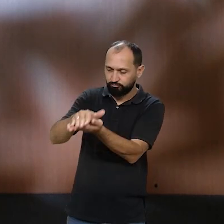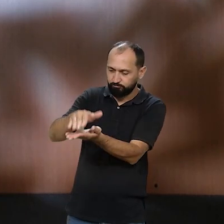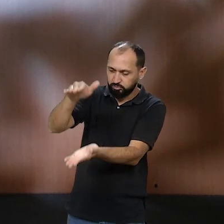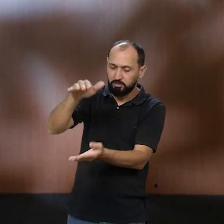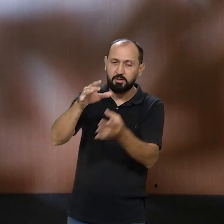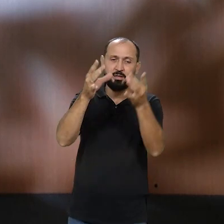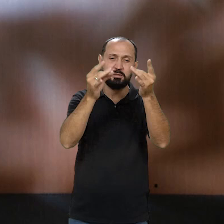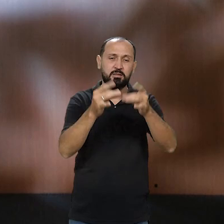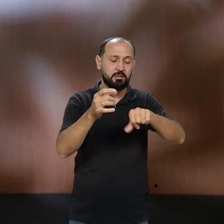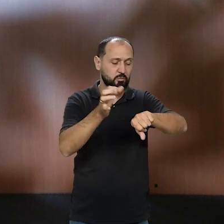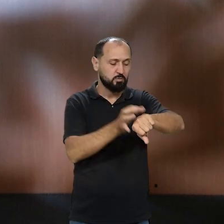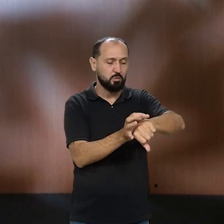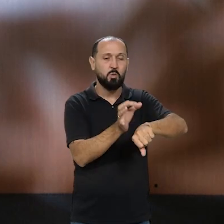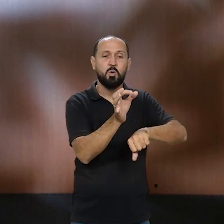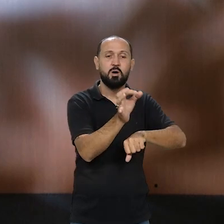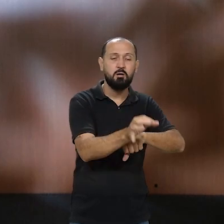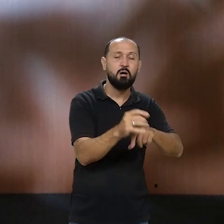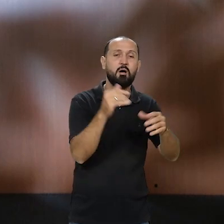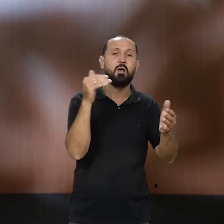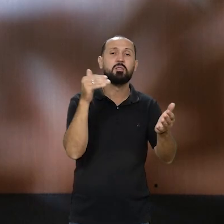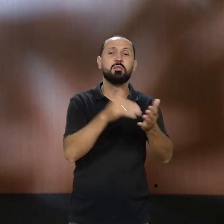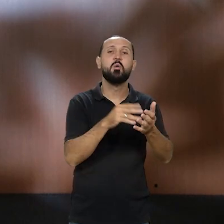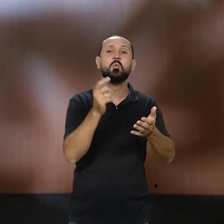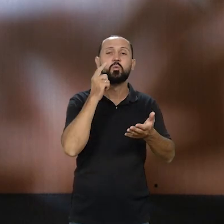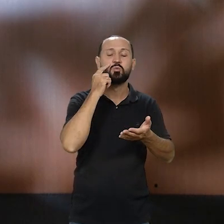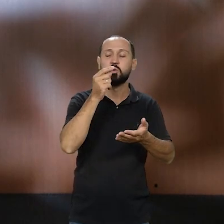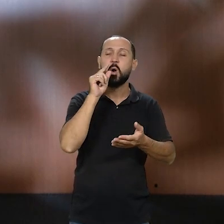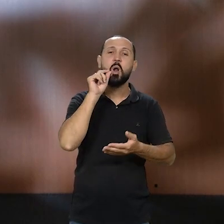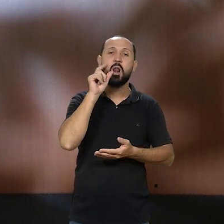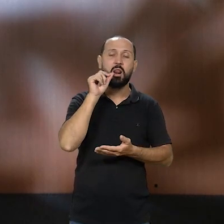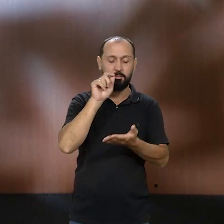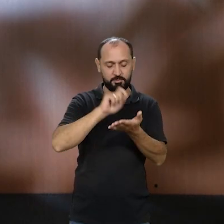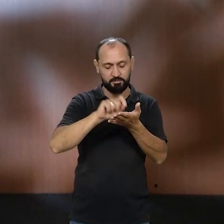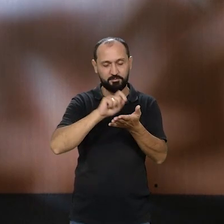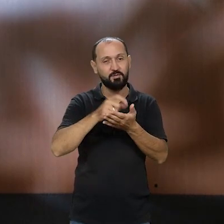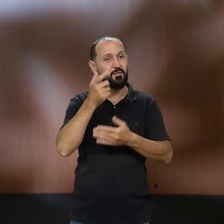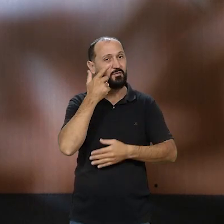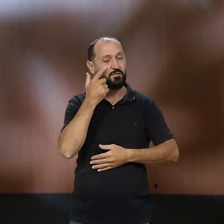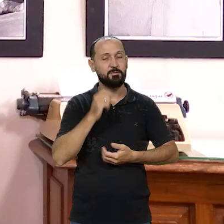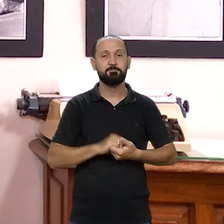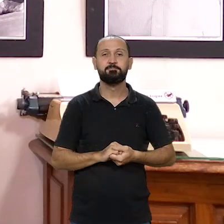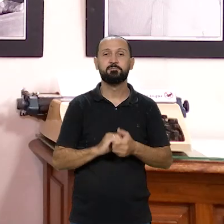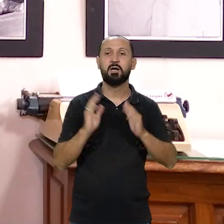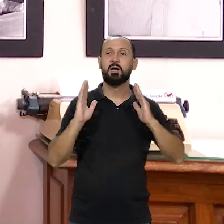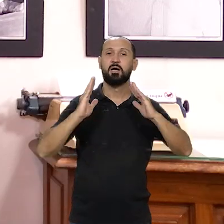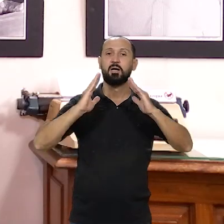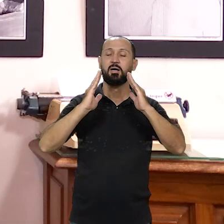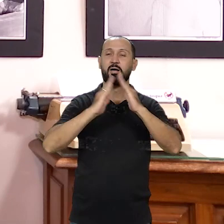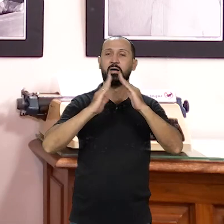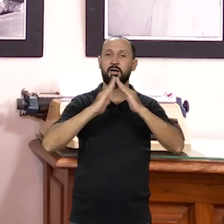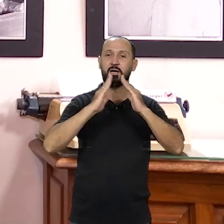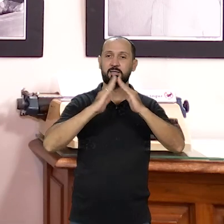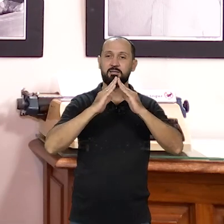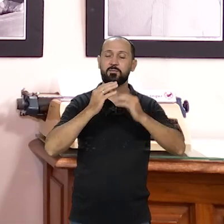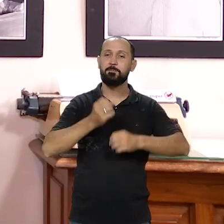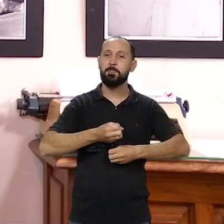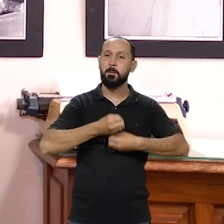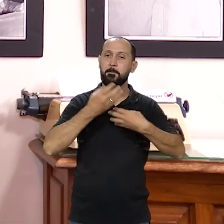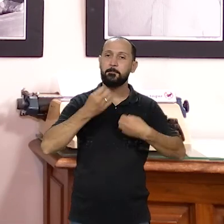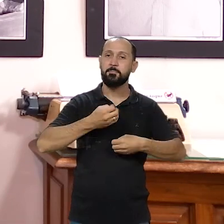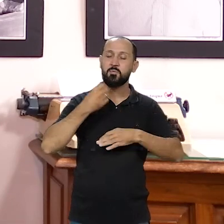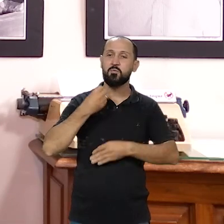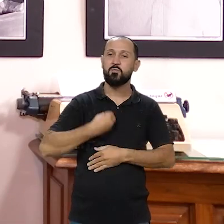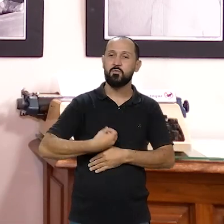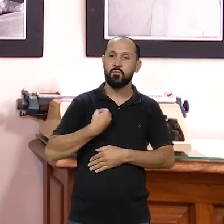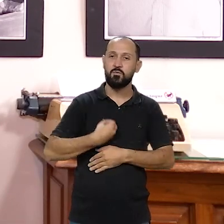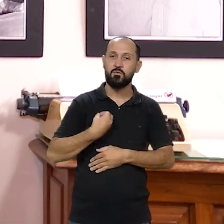e itens que vão desde seu relógio até os últimos lápis. Veja. A residência em que o poeta Manuel